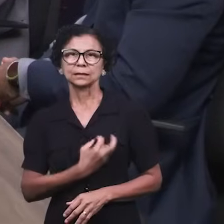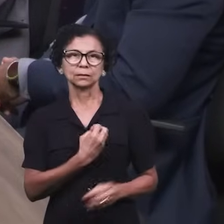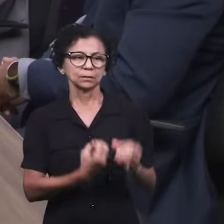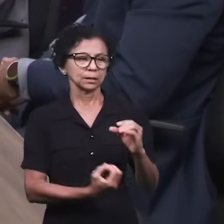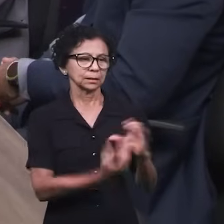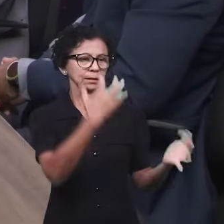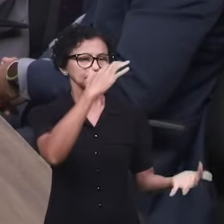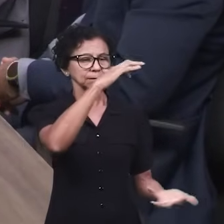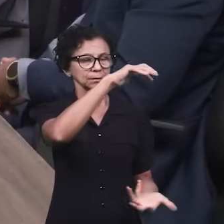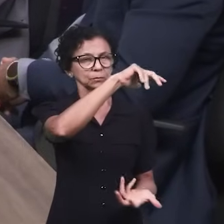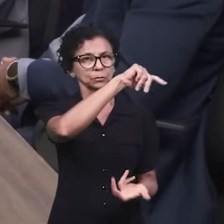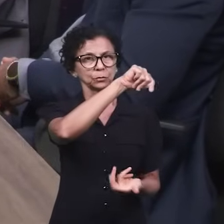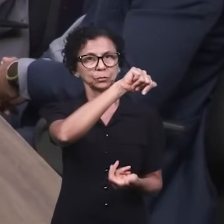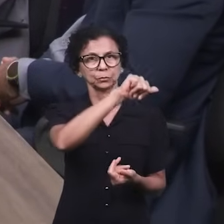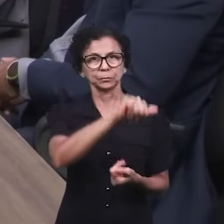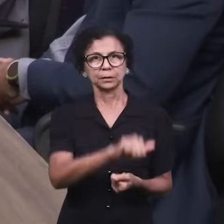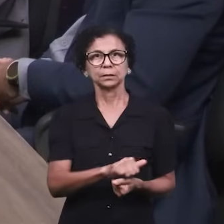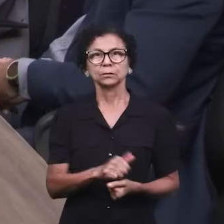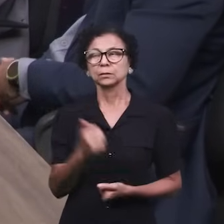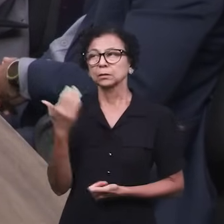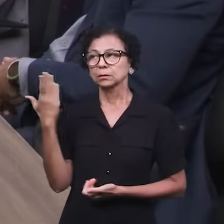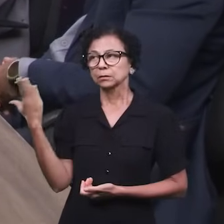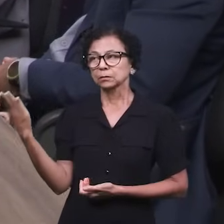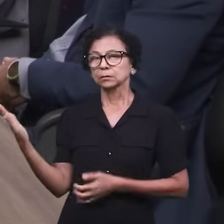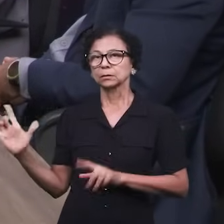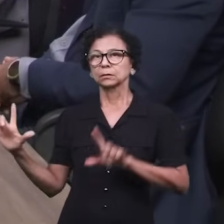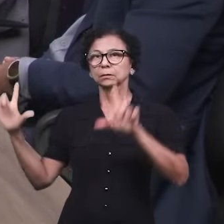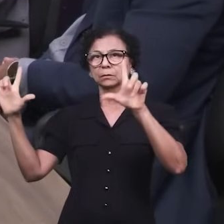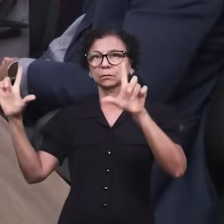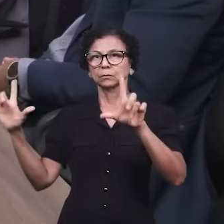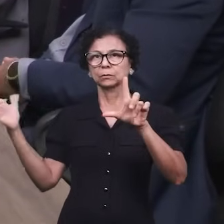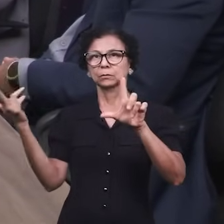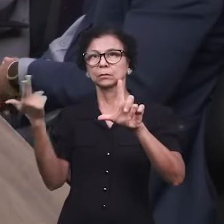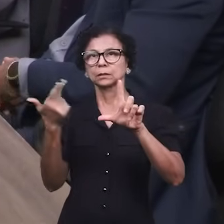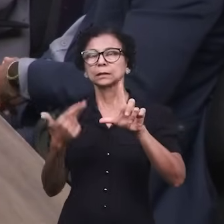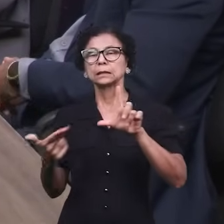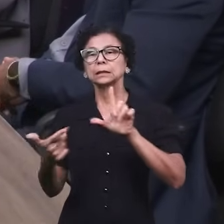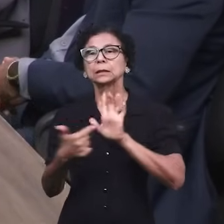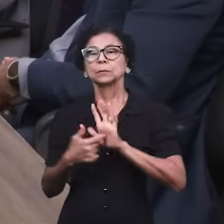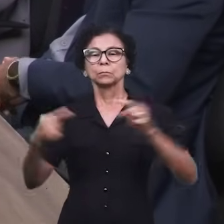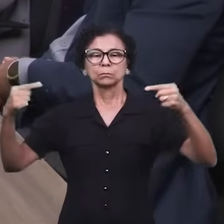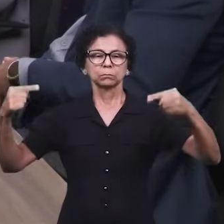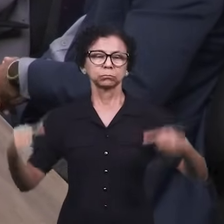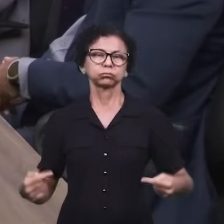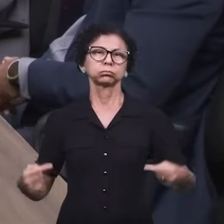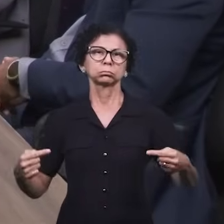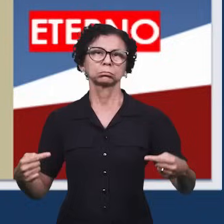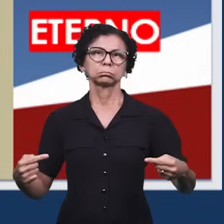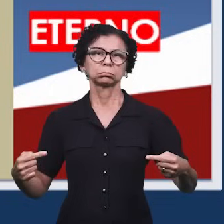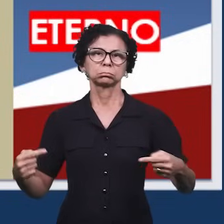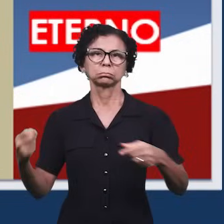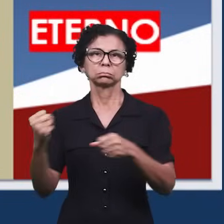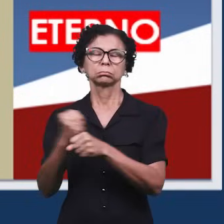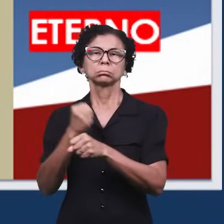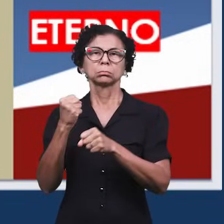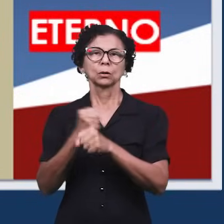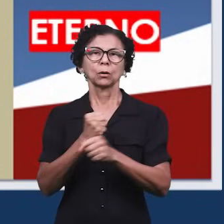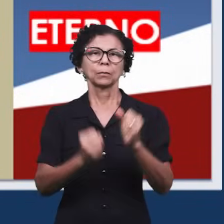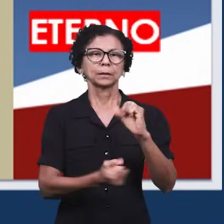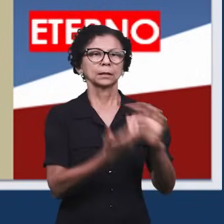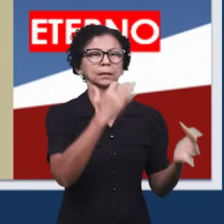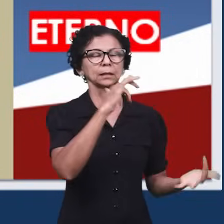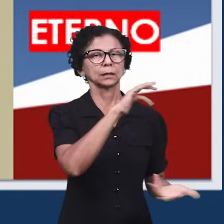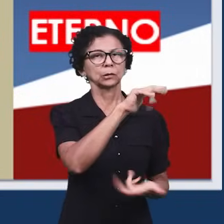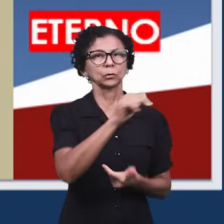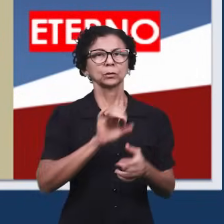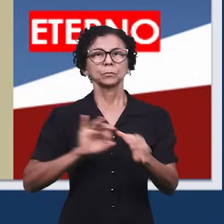agora fazer uma alusão ao novo quadro que está aqui diante de nós, né? Que mostra o confronto entre o que é a obra criadora e